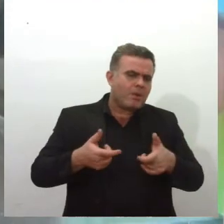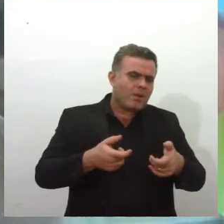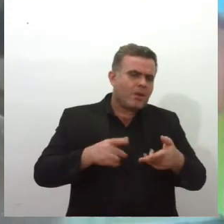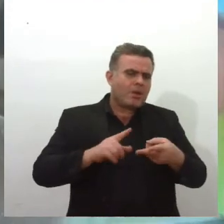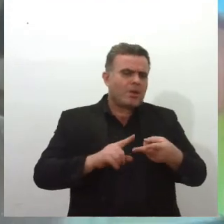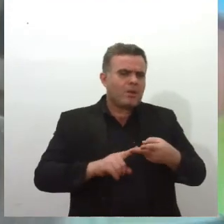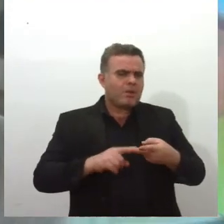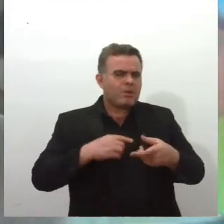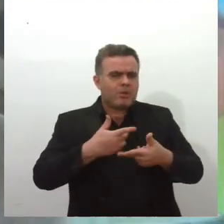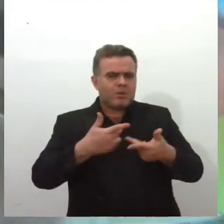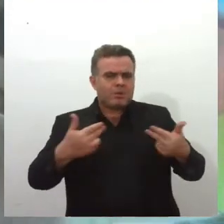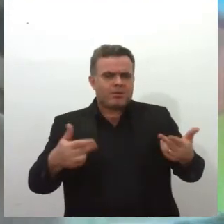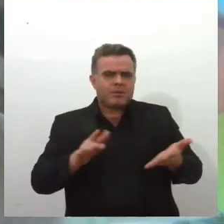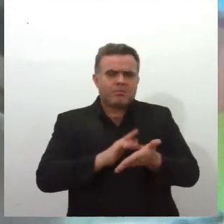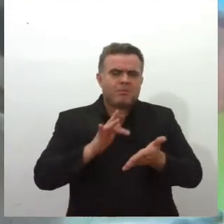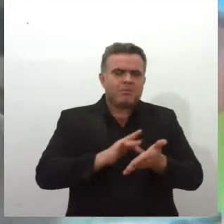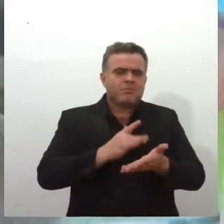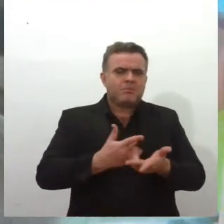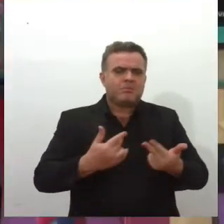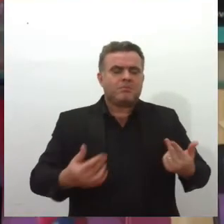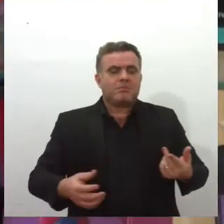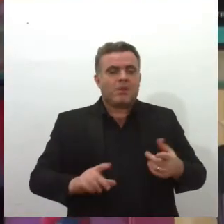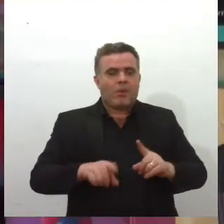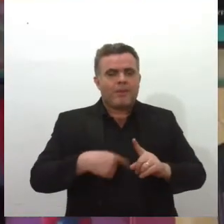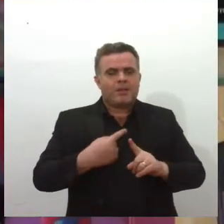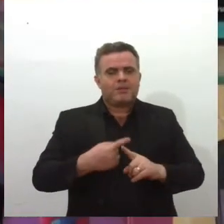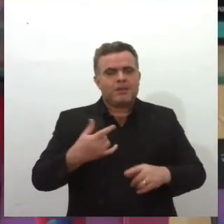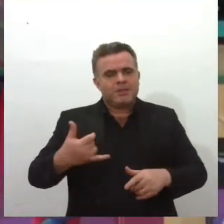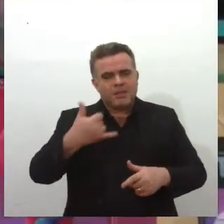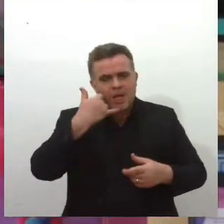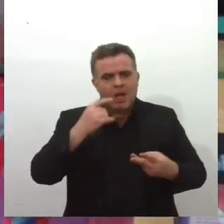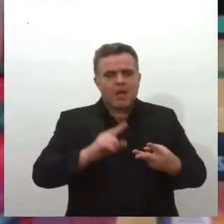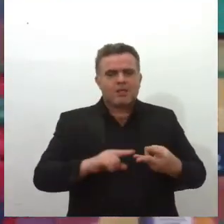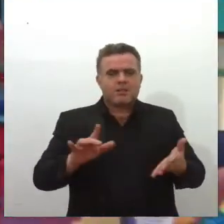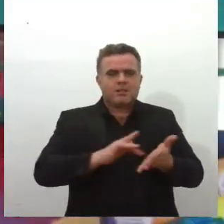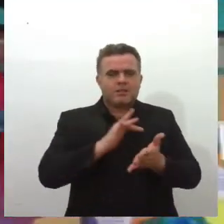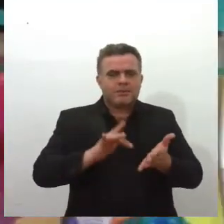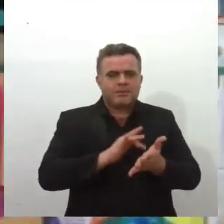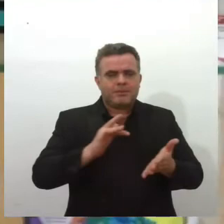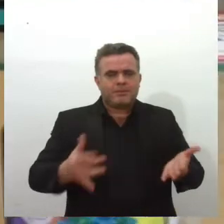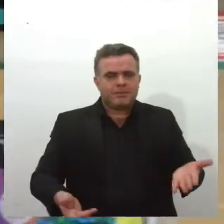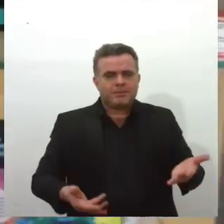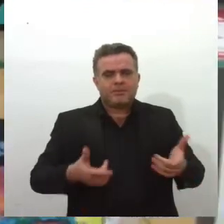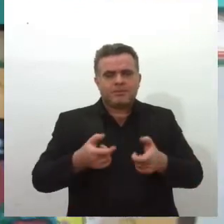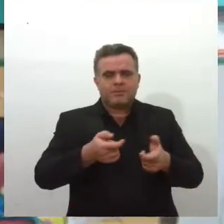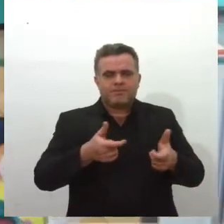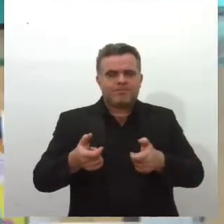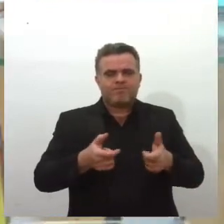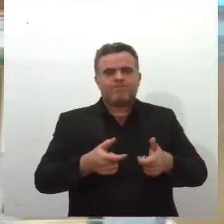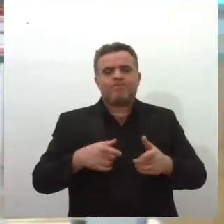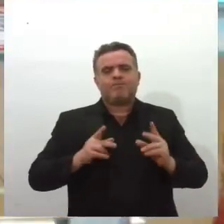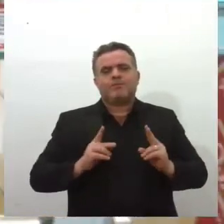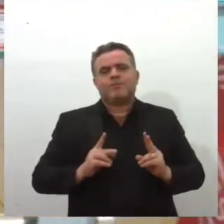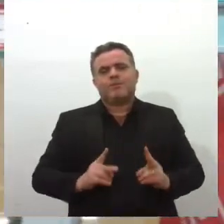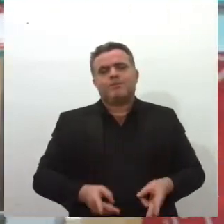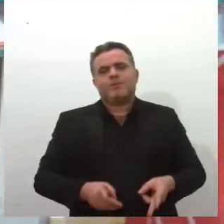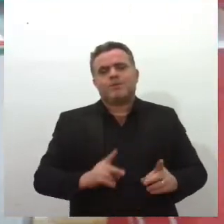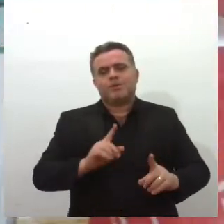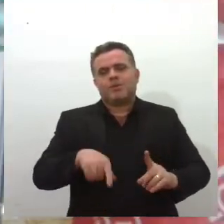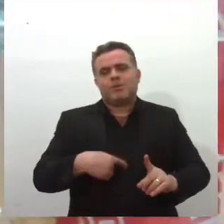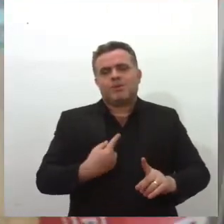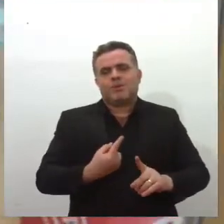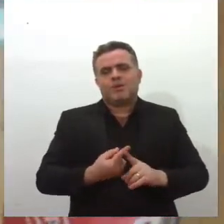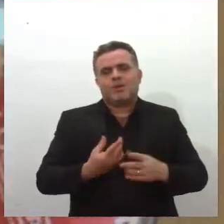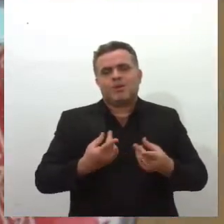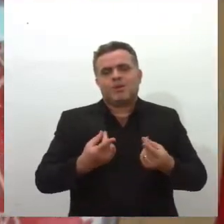forma significativa. E os celulares, tablets e videogames puxam para cima os